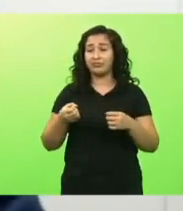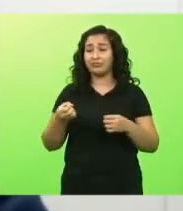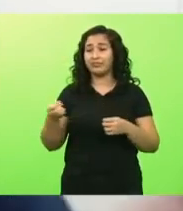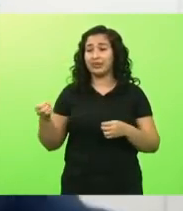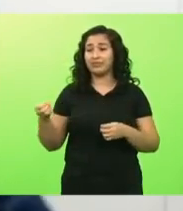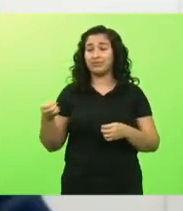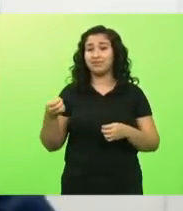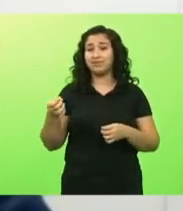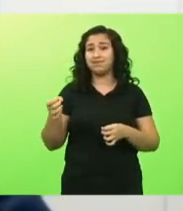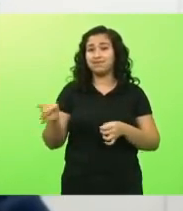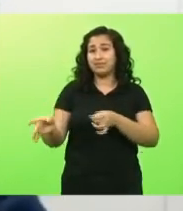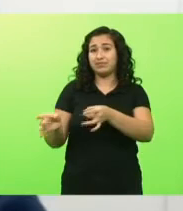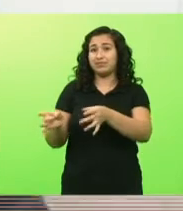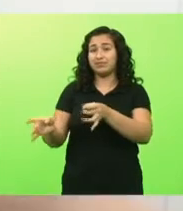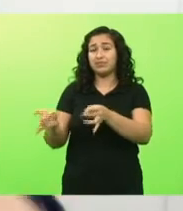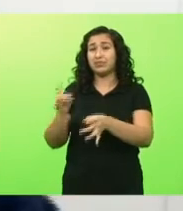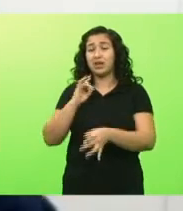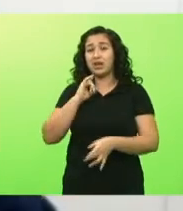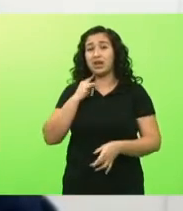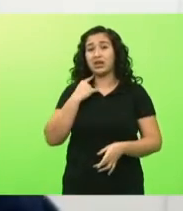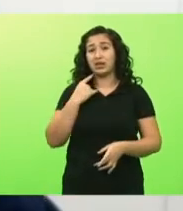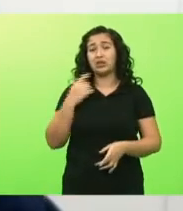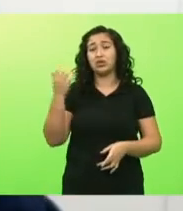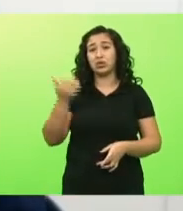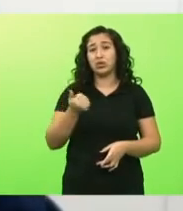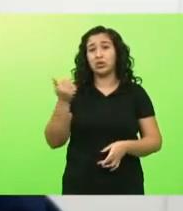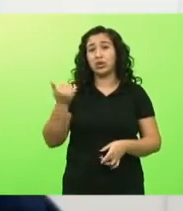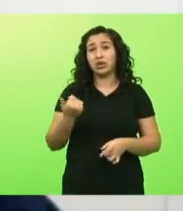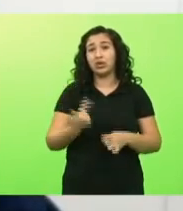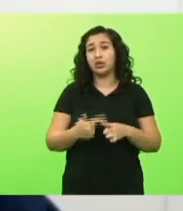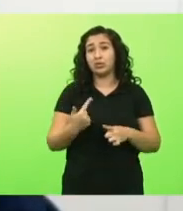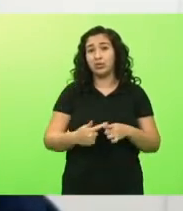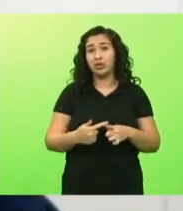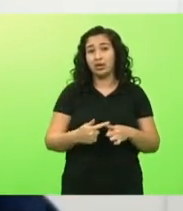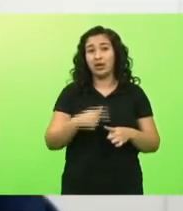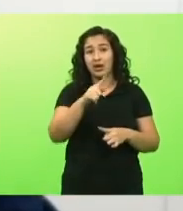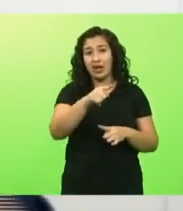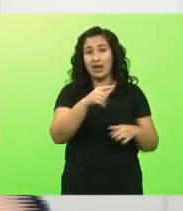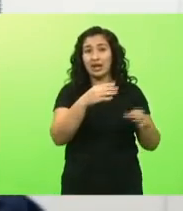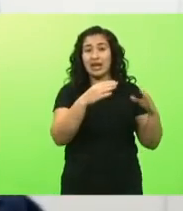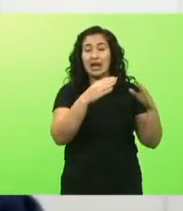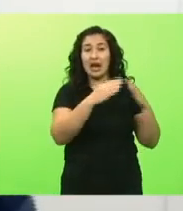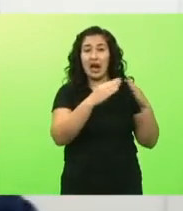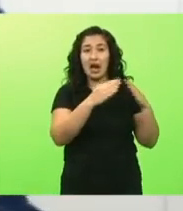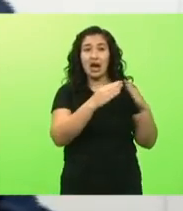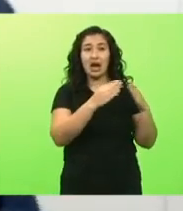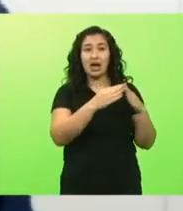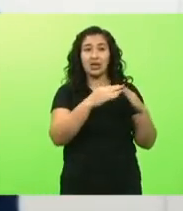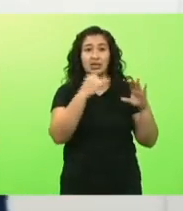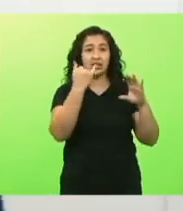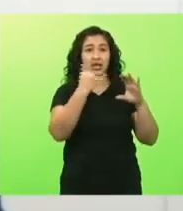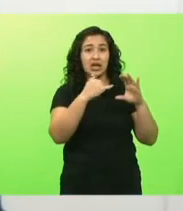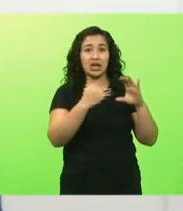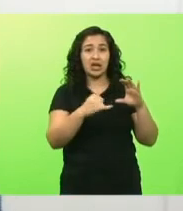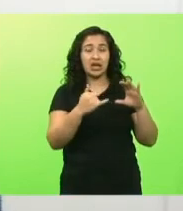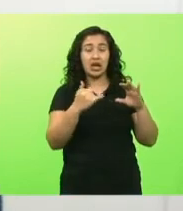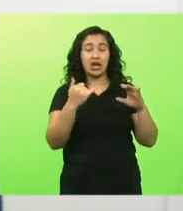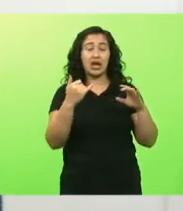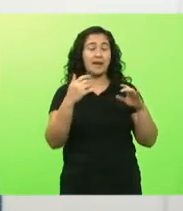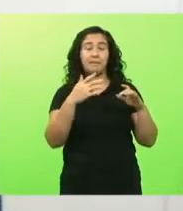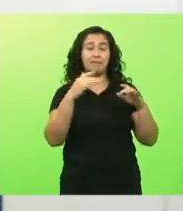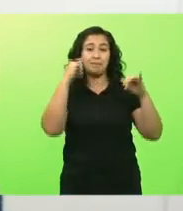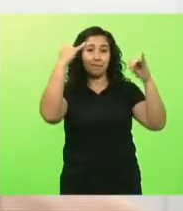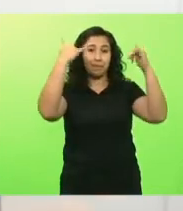dia no lixo, porque a sua propriedade está sem energia elétrica. Hoje, toda a agricultura